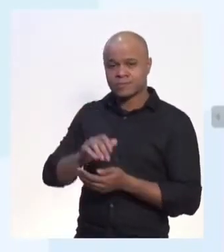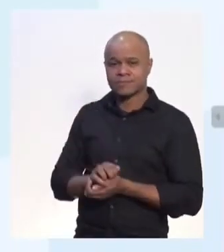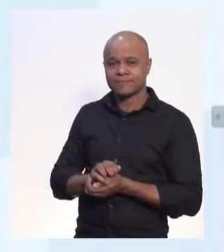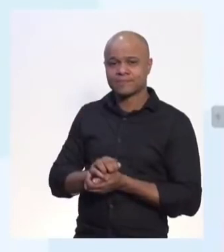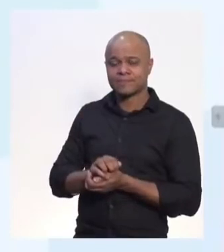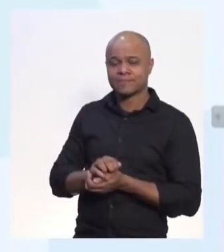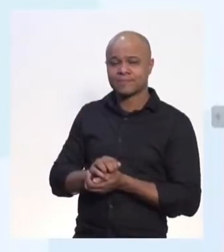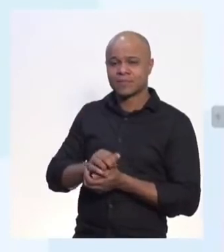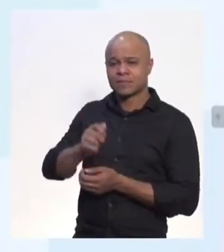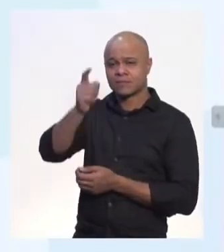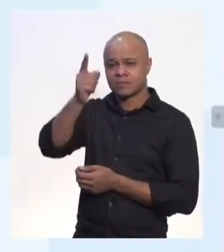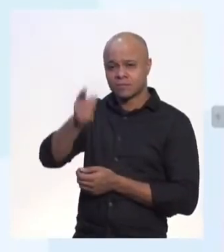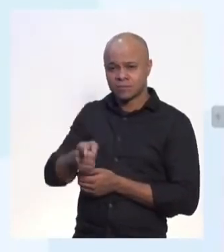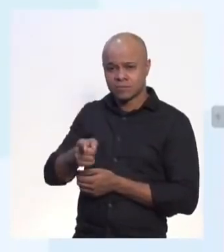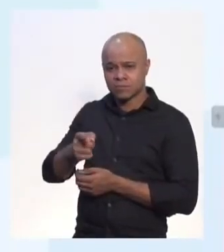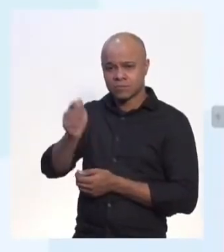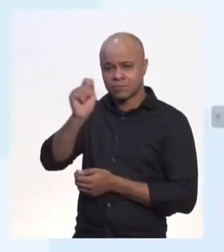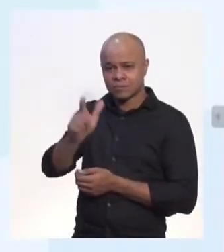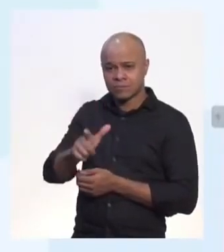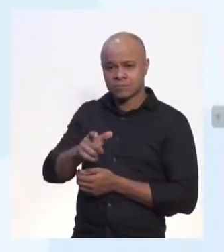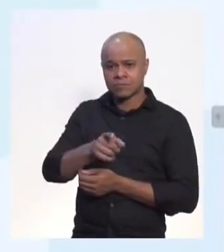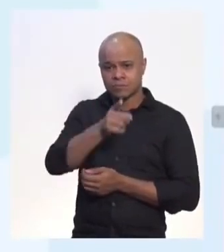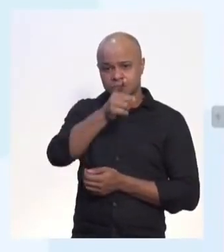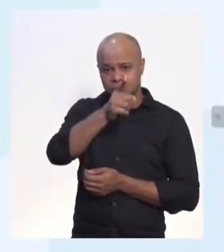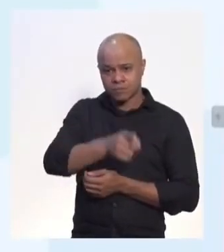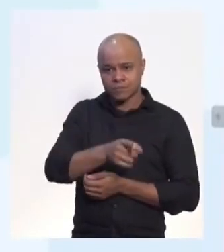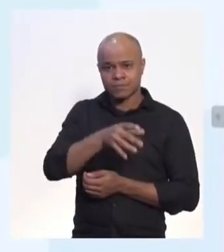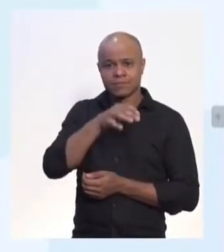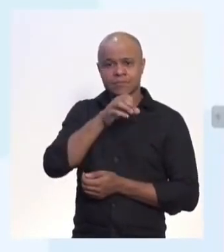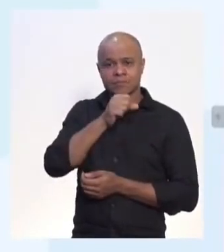laranja e em relação à reta